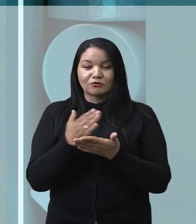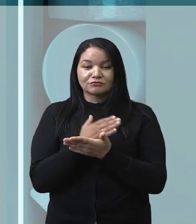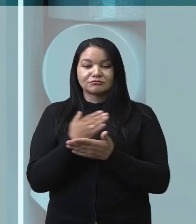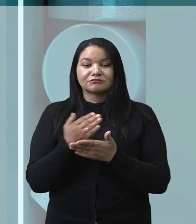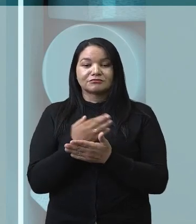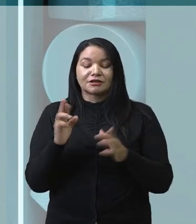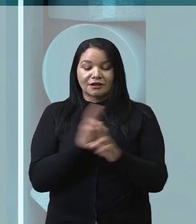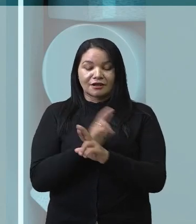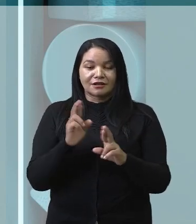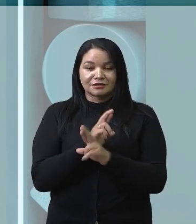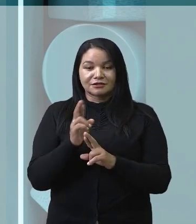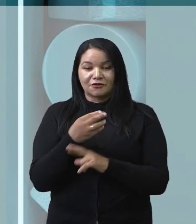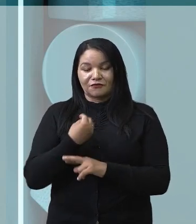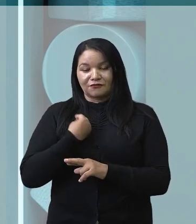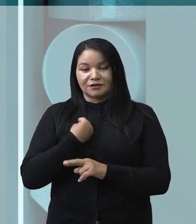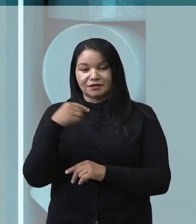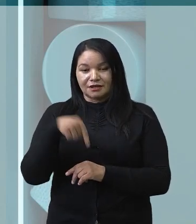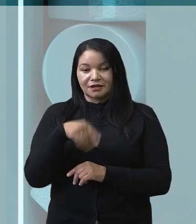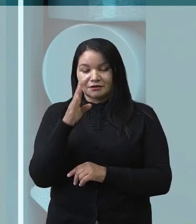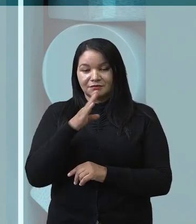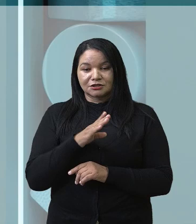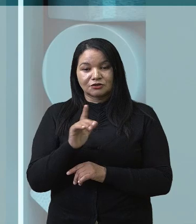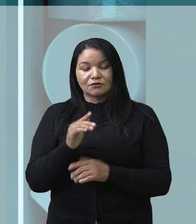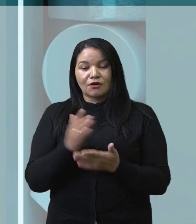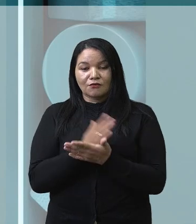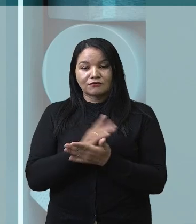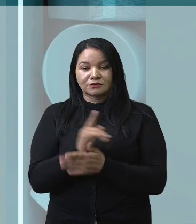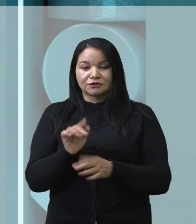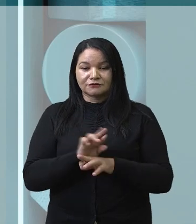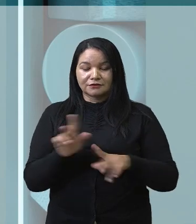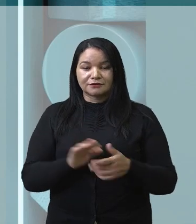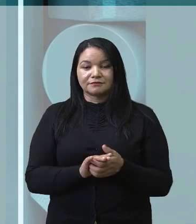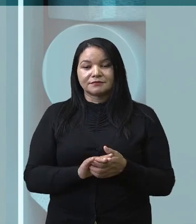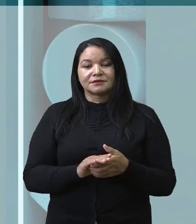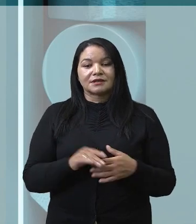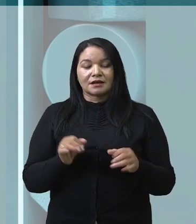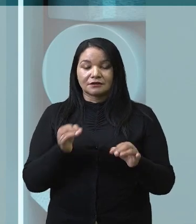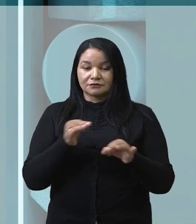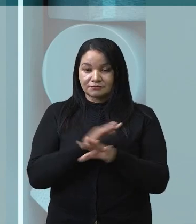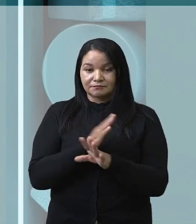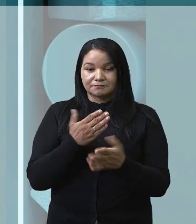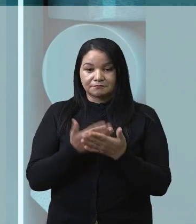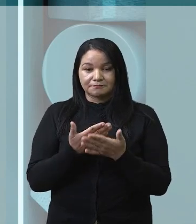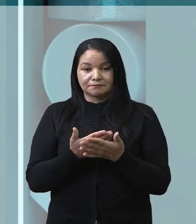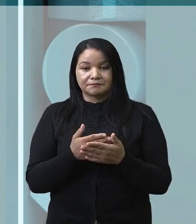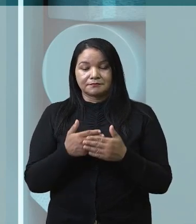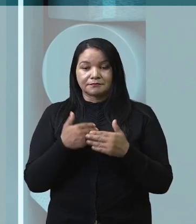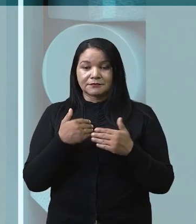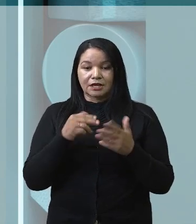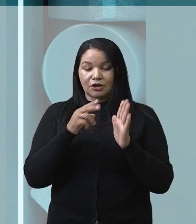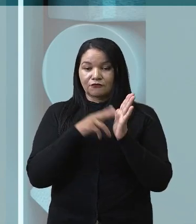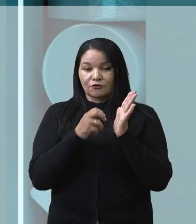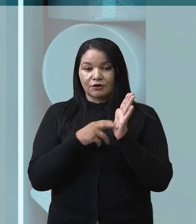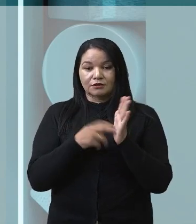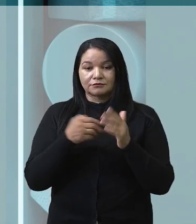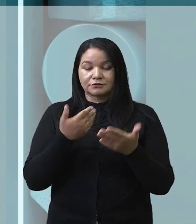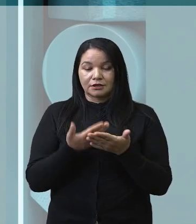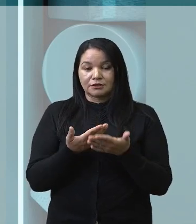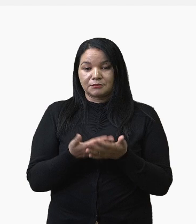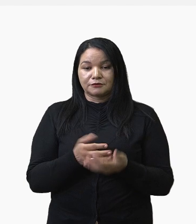nossa realidade aqui outras não pessoal é isso aí Aqui nós encerramos esse assunto sobre o vocabulário dos